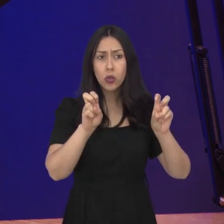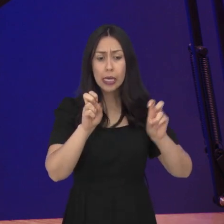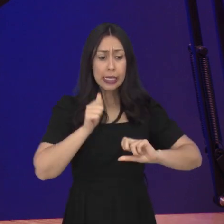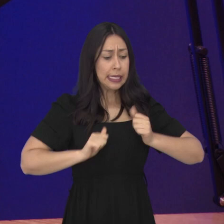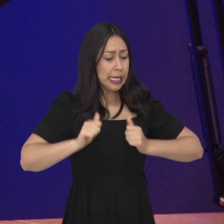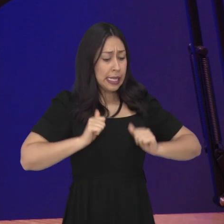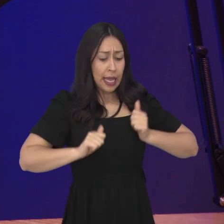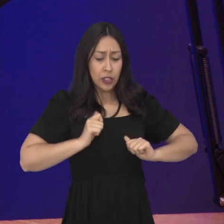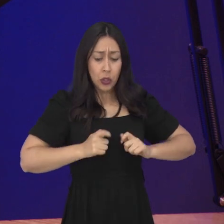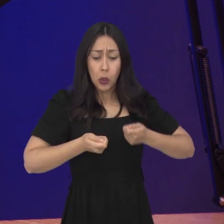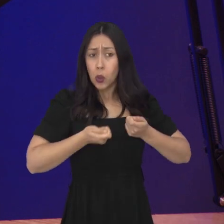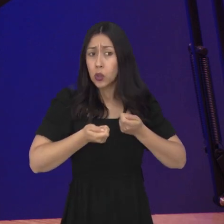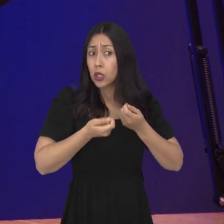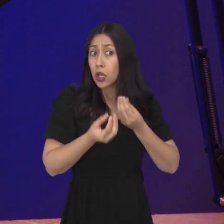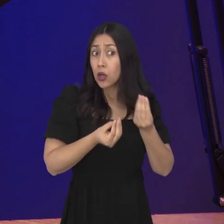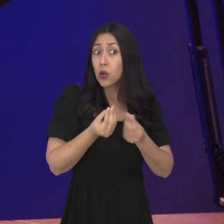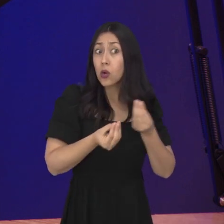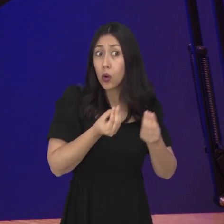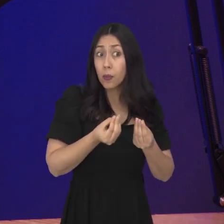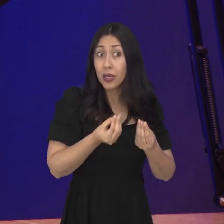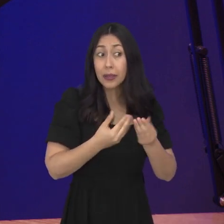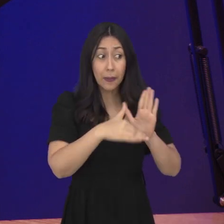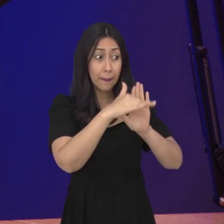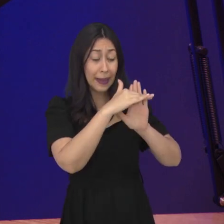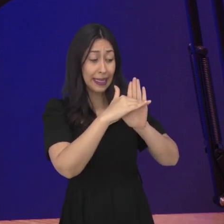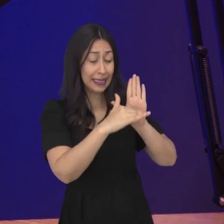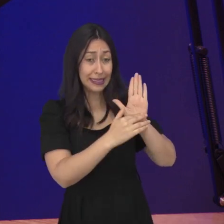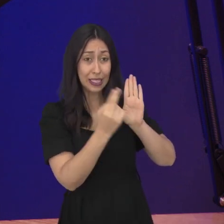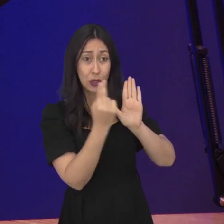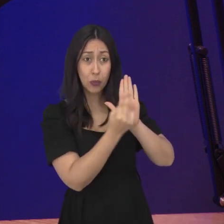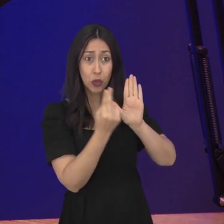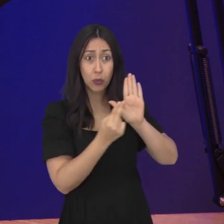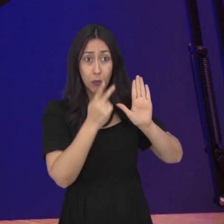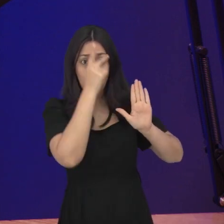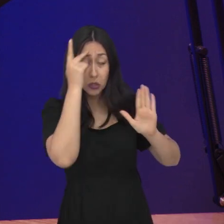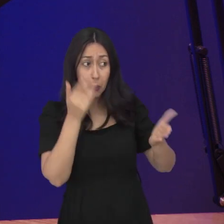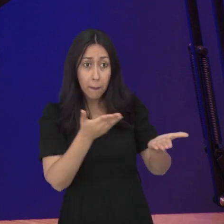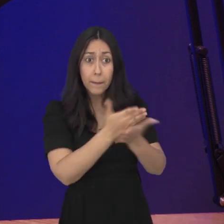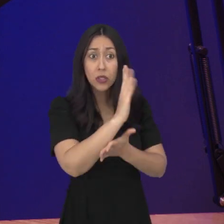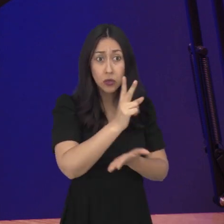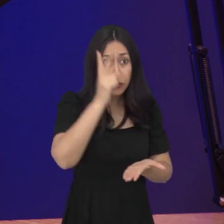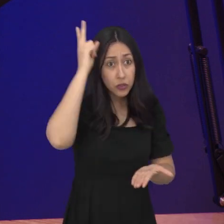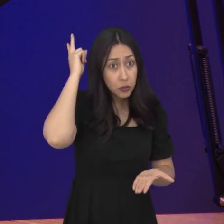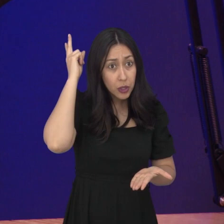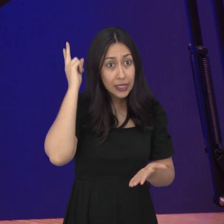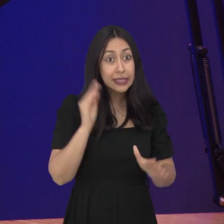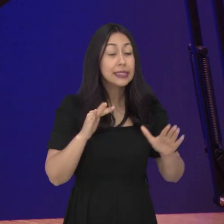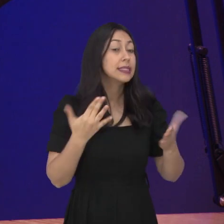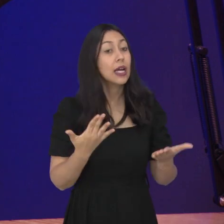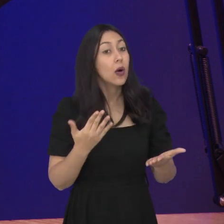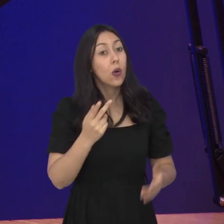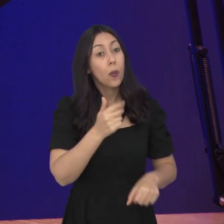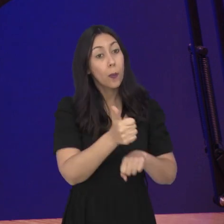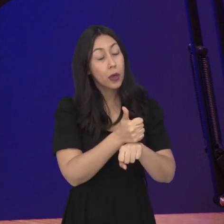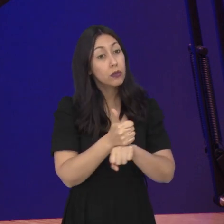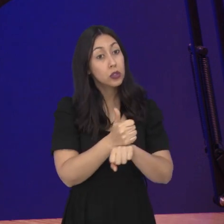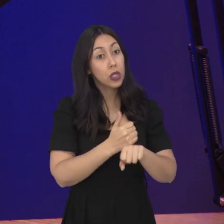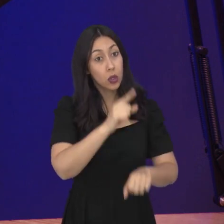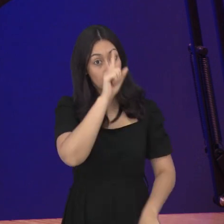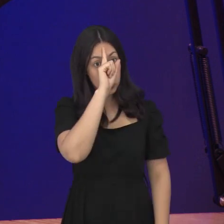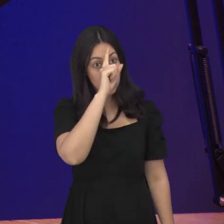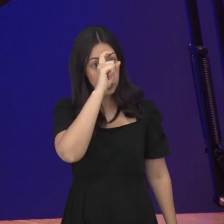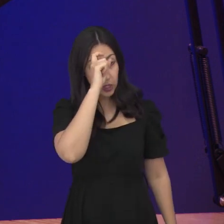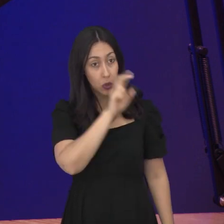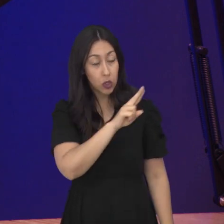é Saiba como lidar com a ansiedade pelas listas de aprovados no vestibular. E daí, um especialista do Hospital Alemão Oswaldo Cruz